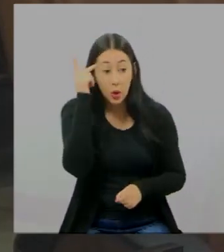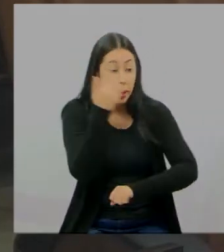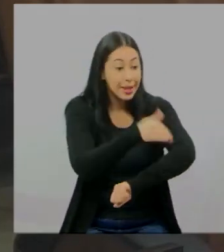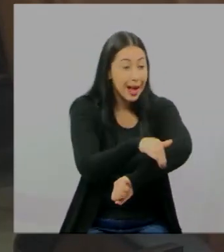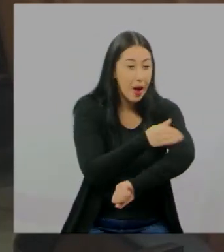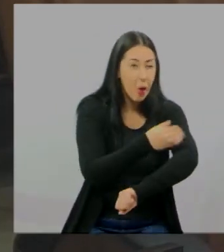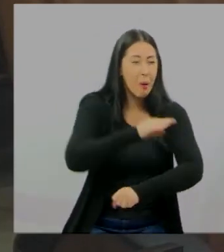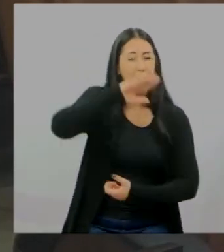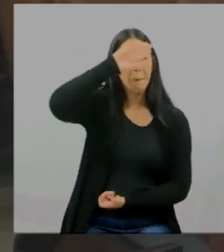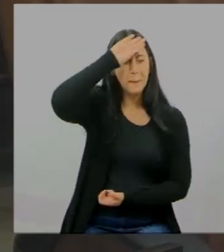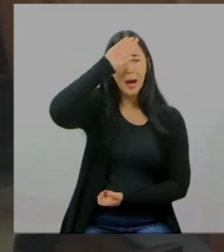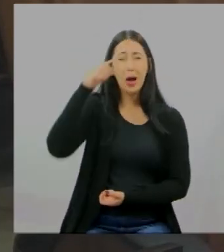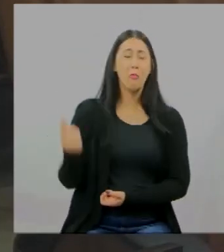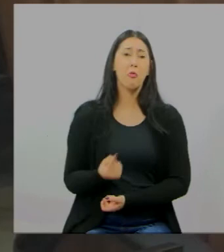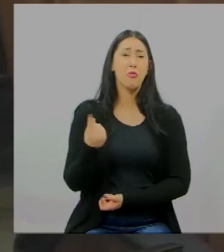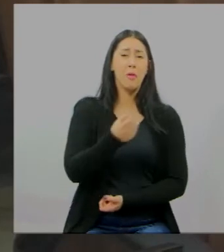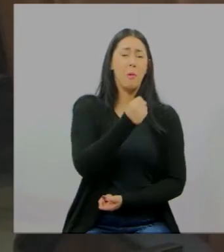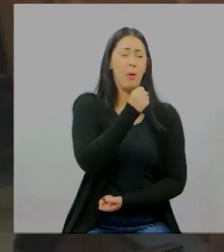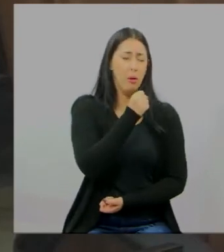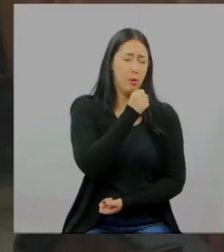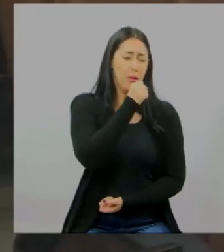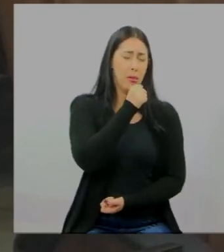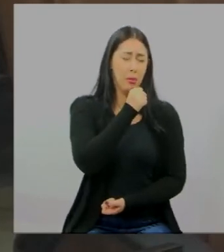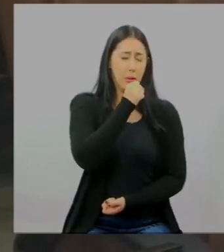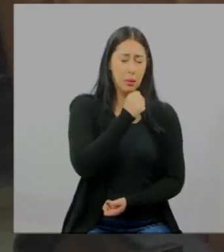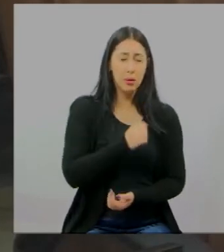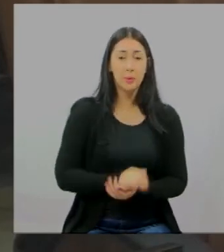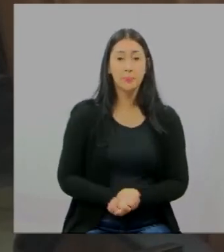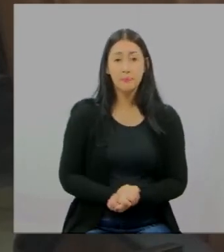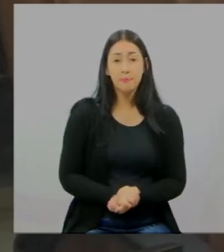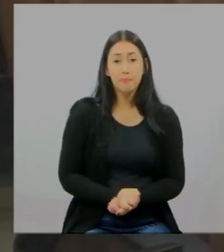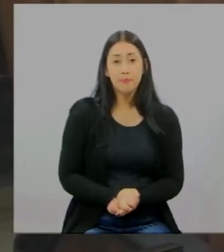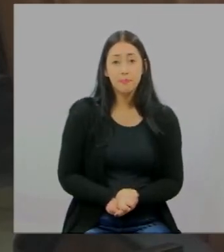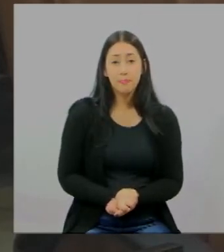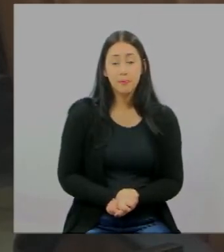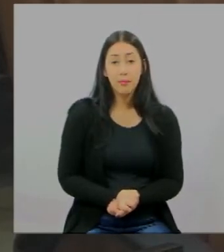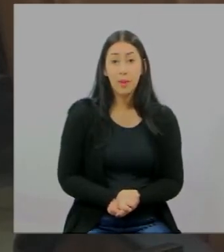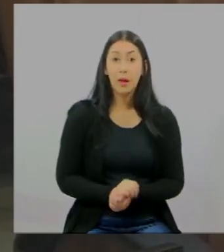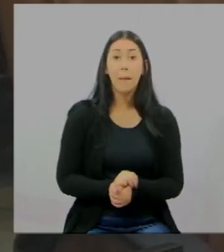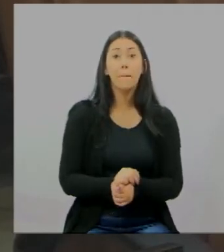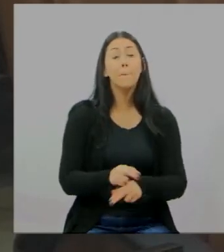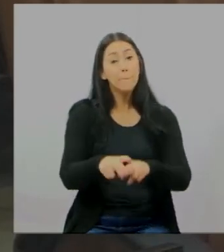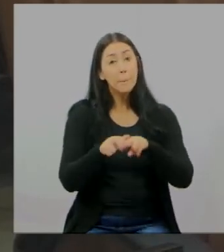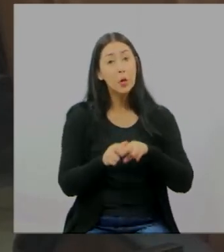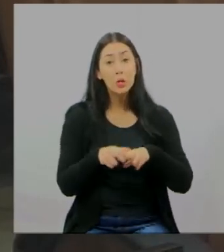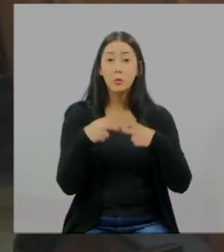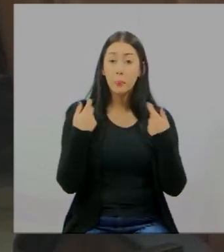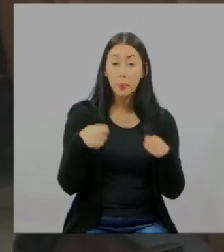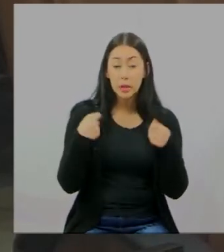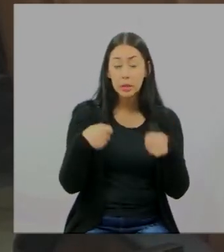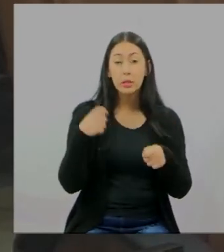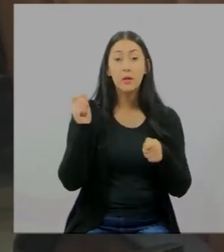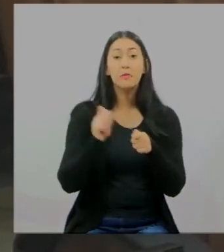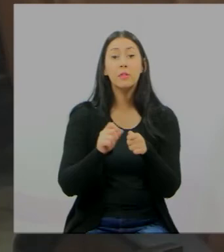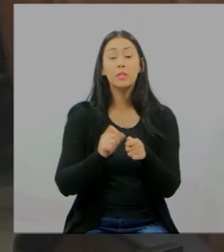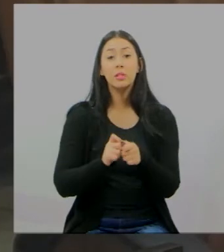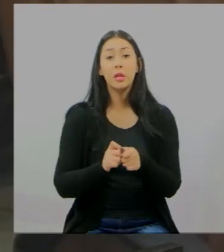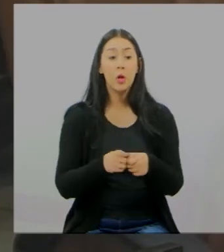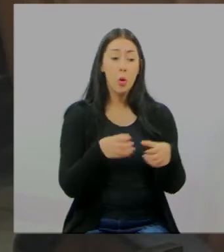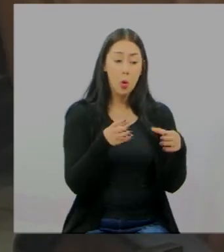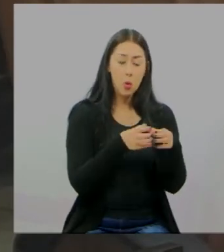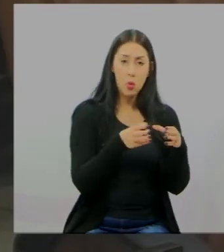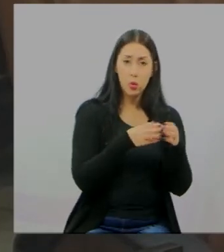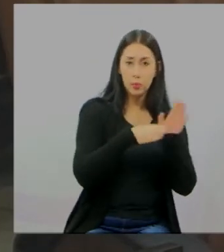tossindo muito. Então, nesse sentido, vai aí a proposta de se fazer não só a equipe inverno,